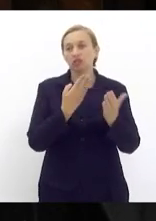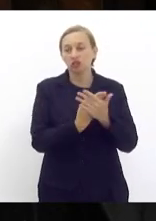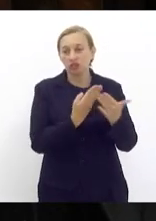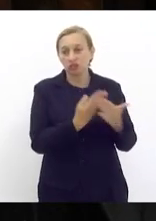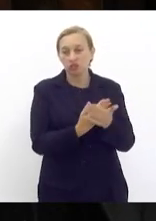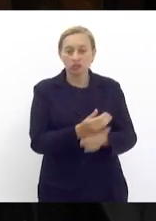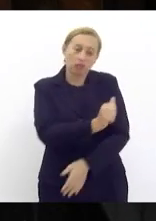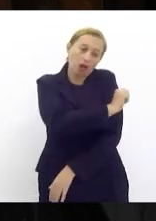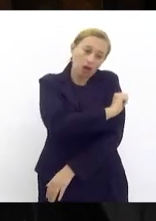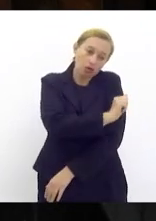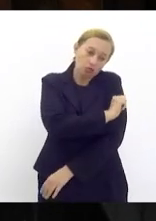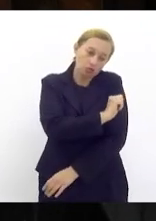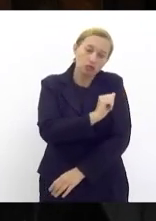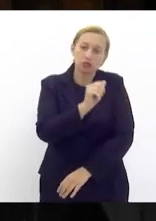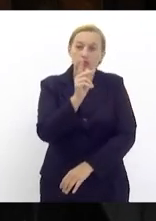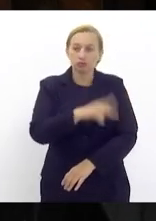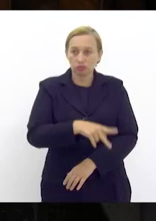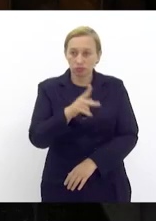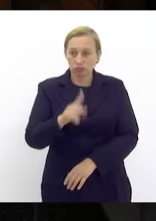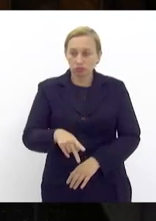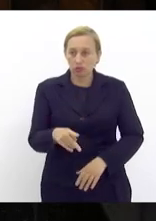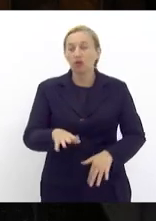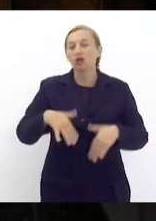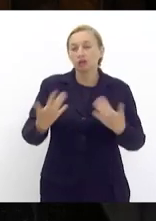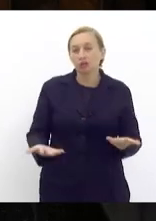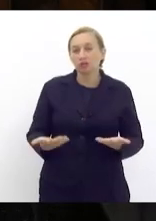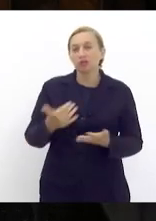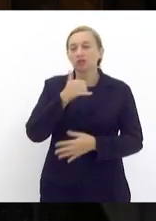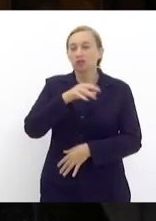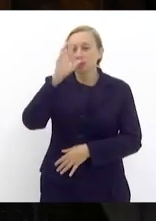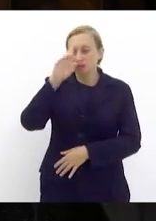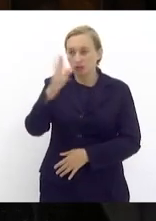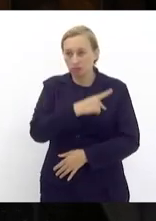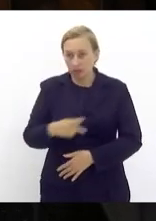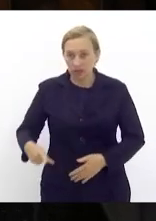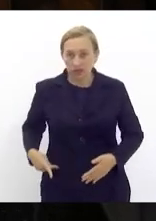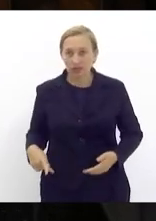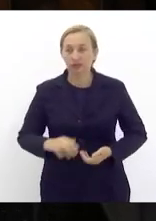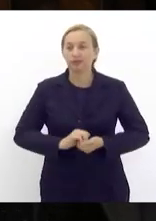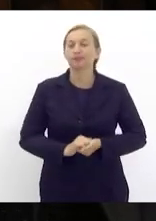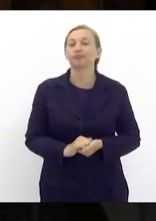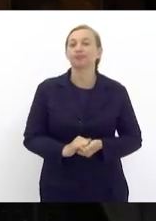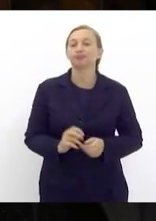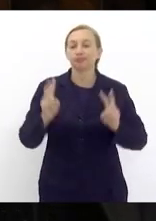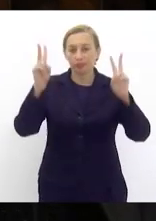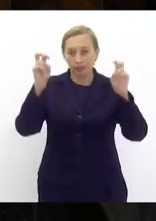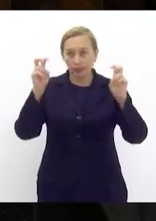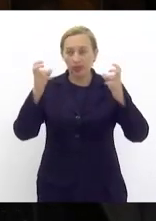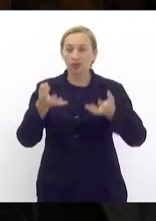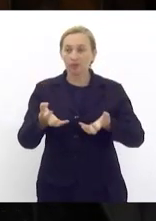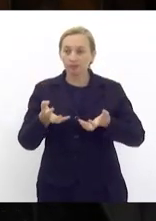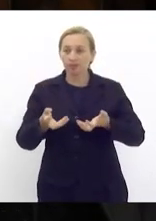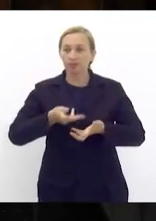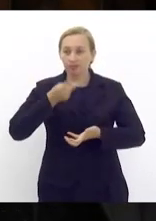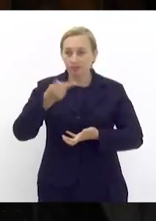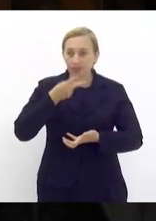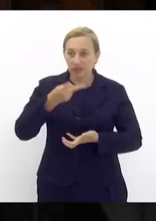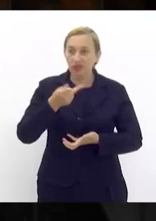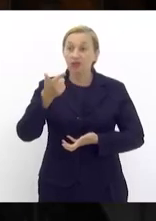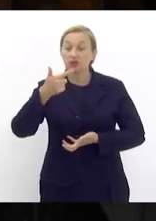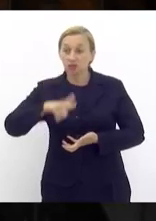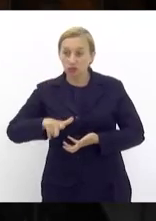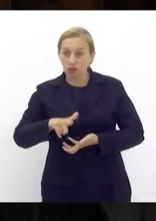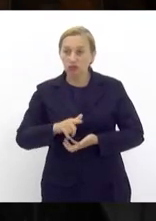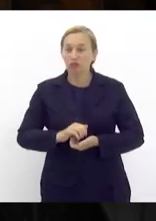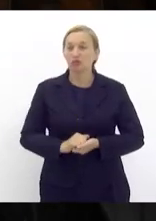discente. Então, essa é, senhora presidente, a questão que eu queria trazer. E, mais uma